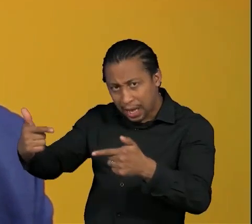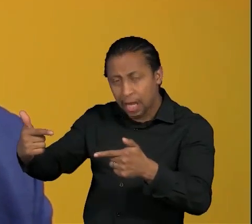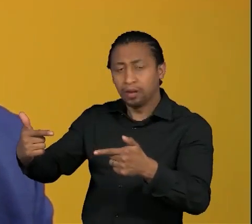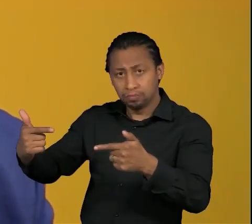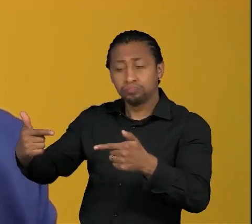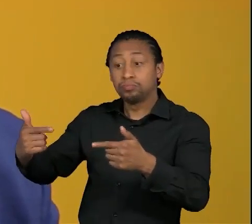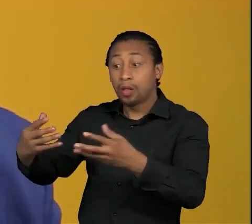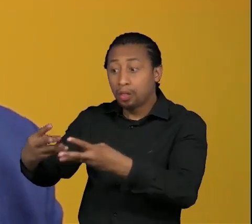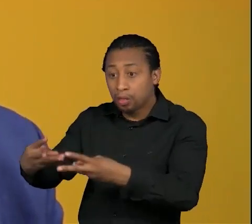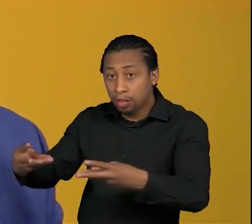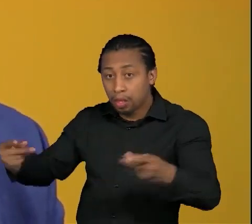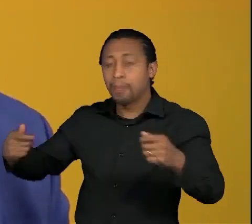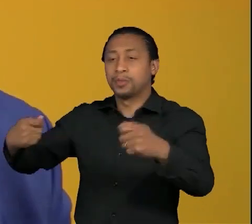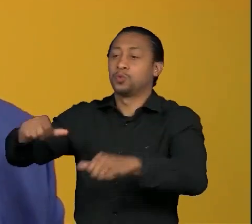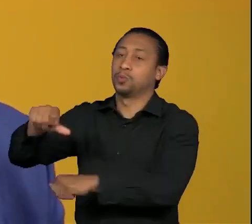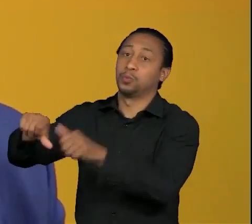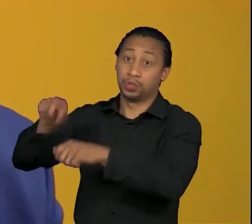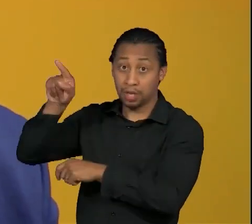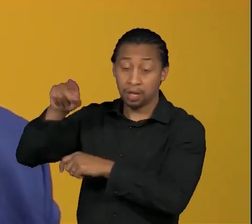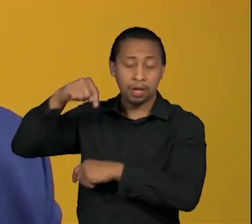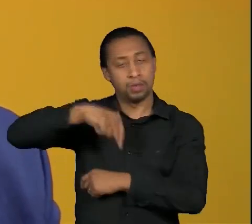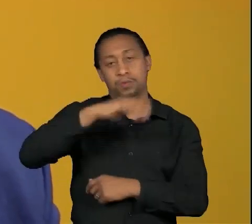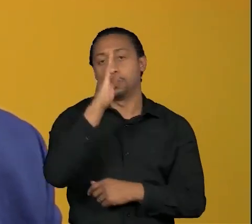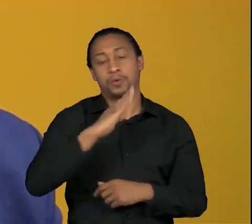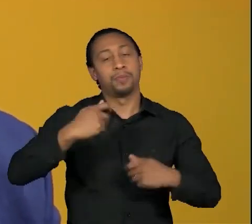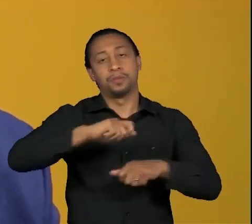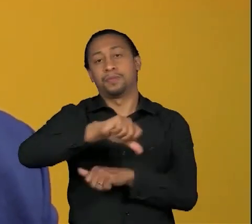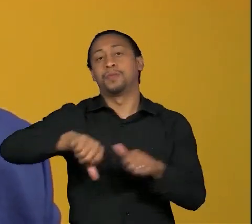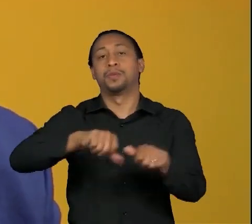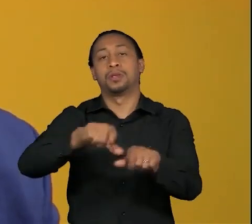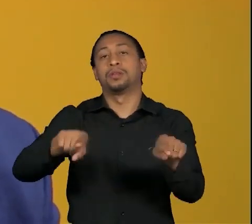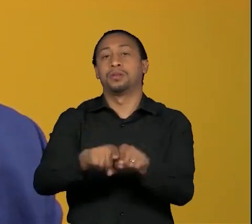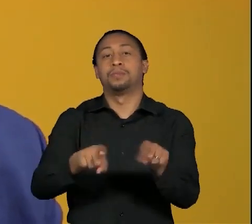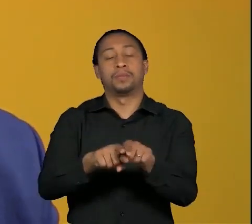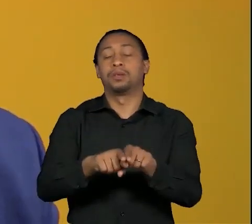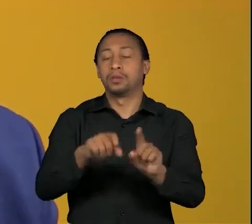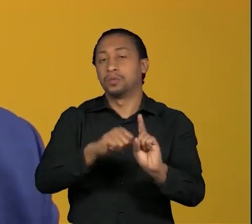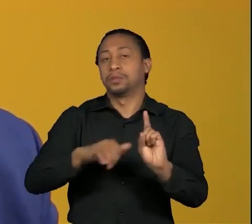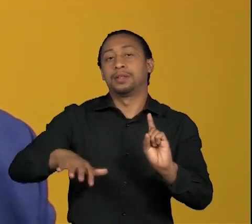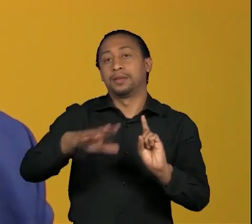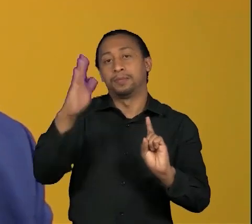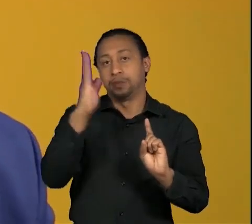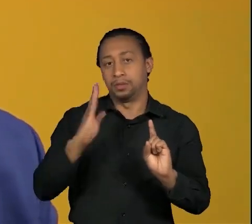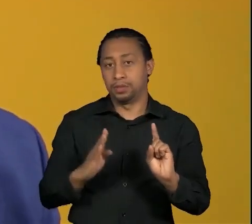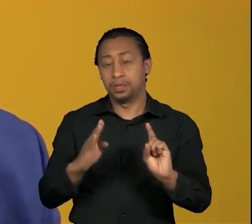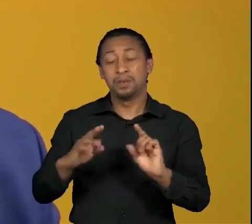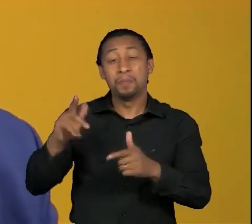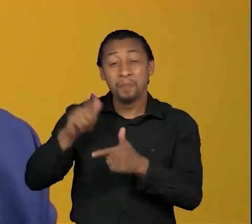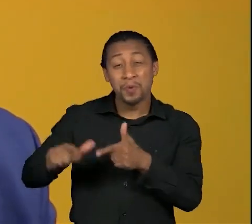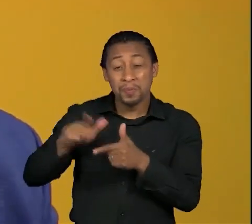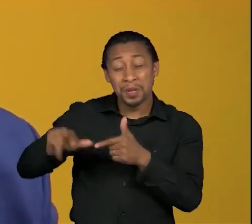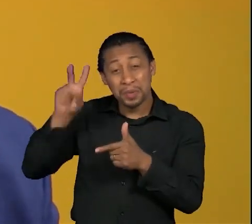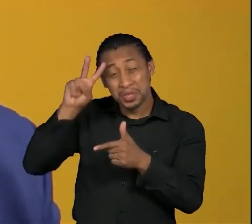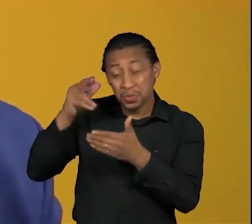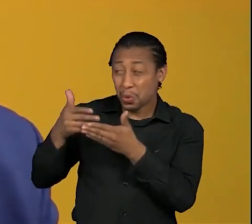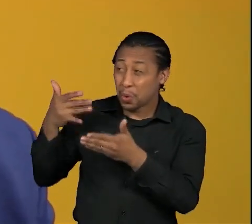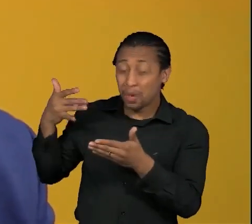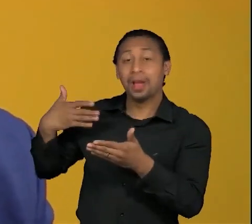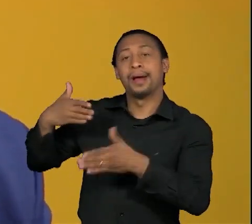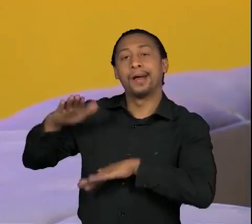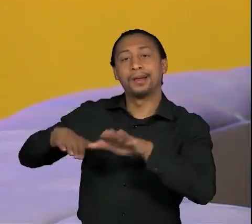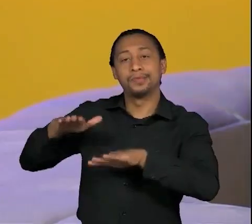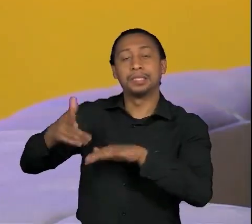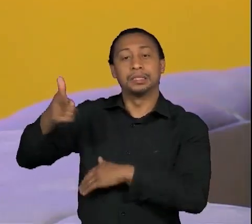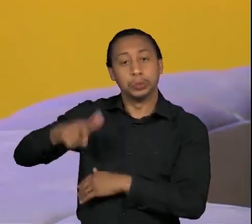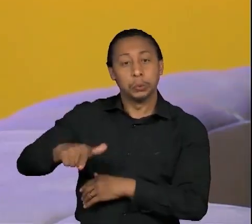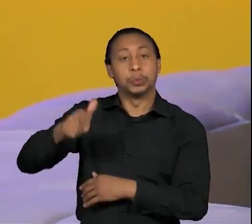sociedade brasileira. E coisas como essa só acontecem se problemas que são históricos, eles se repetem e eles voltam sempre a nos